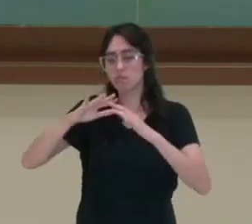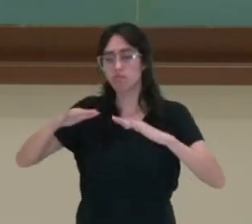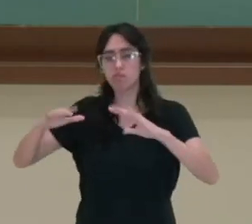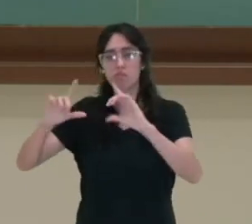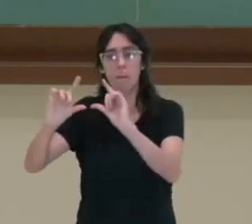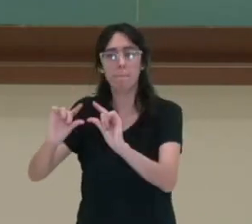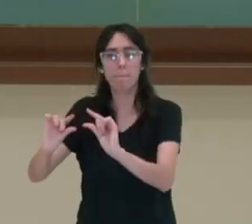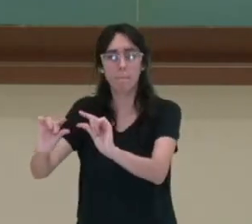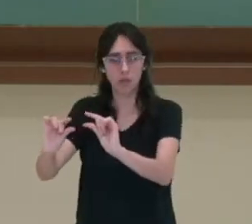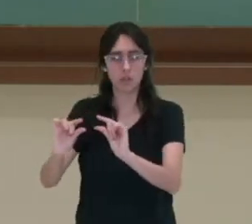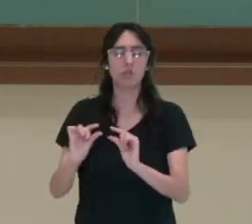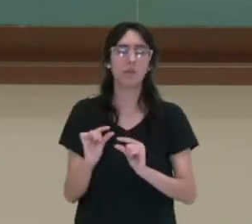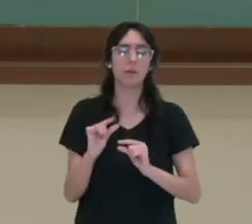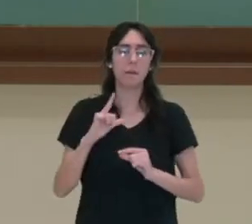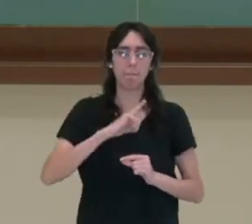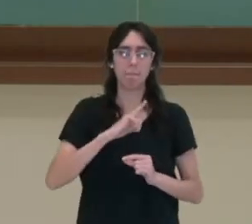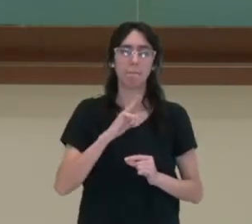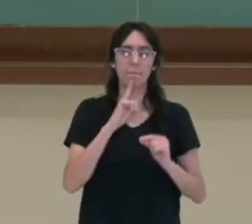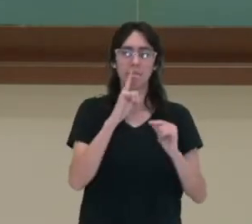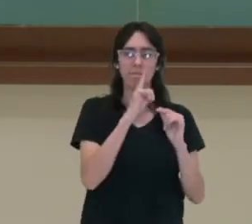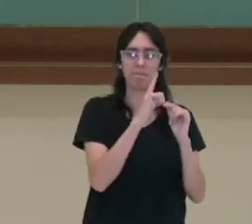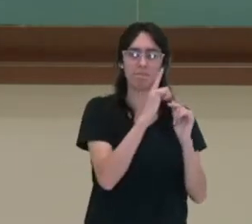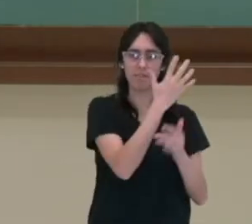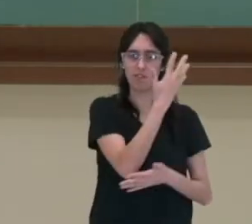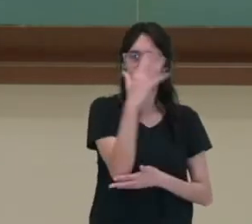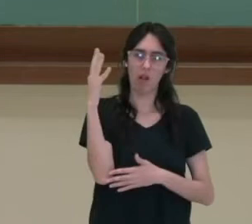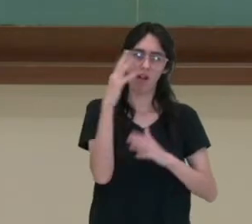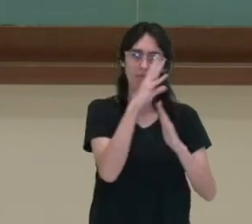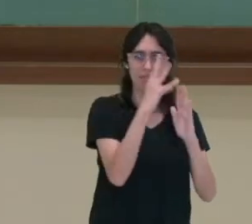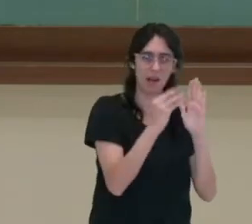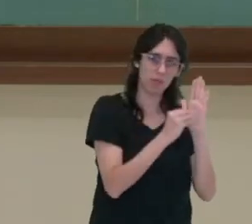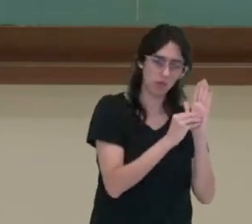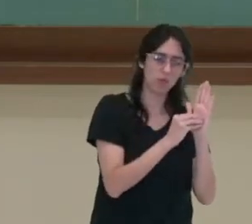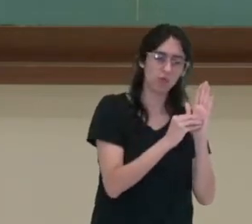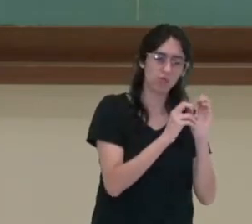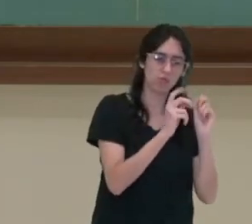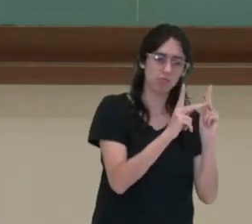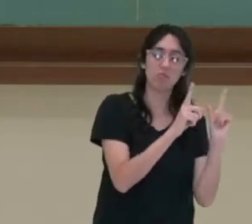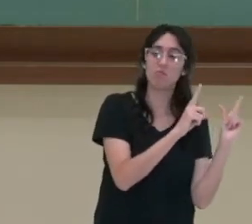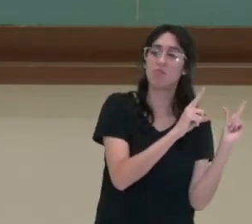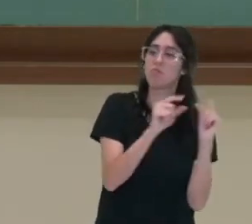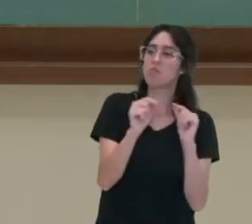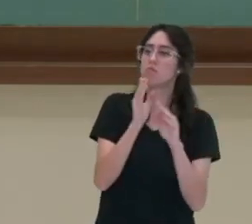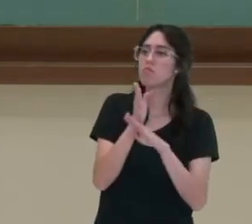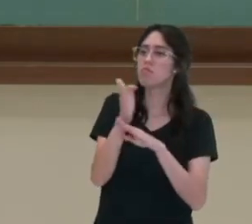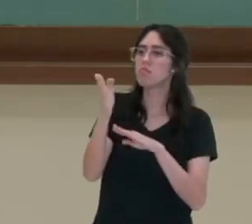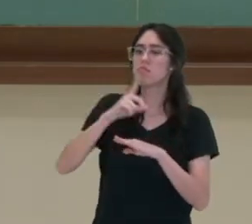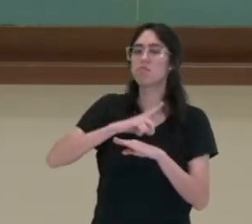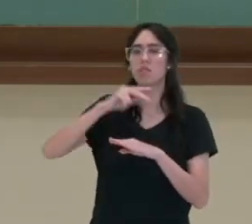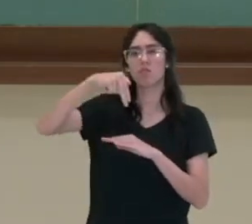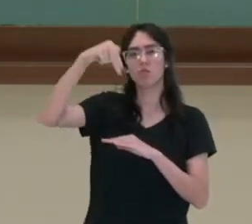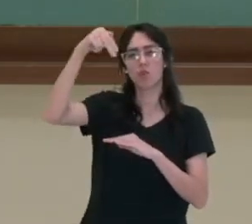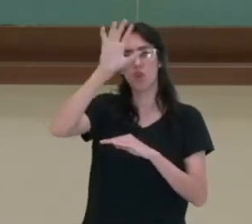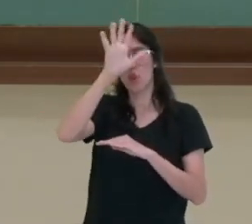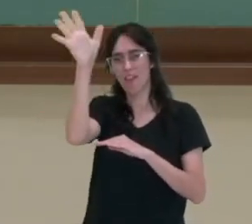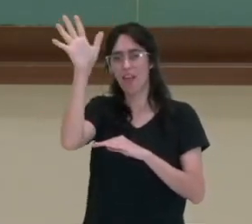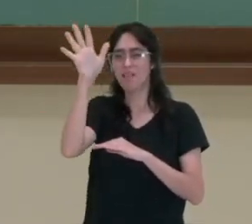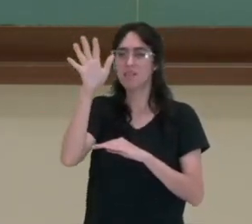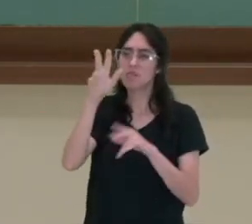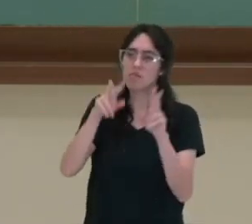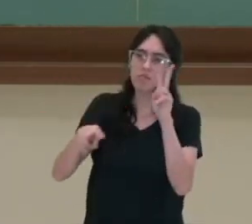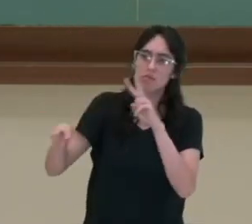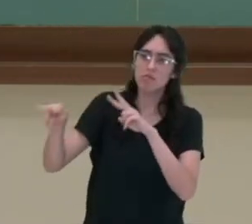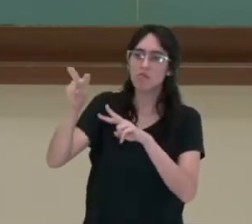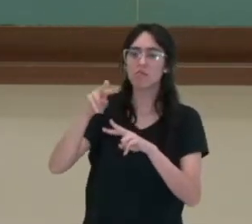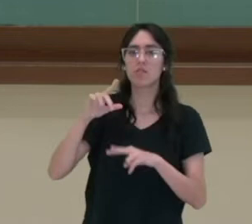com que se sai da floresta amazônica e caminha-se rumo ao sertão nordestino, a caatinga, percebe-se que a